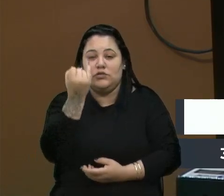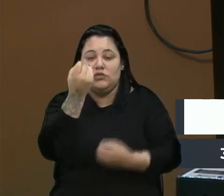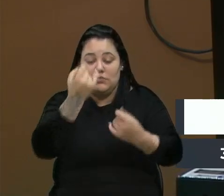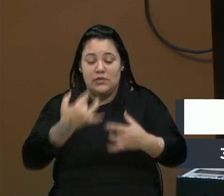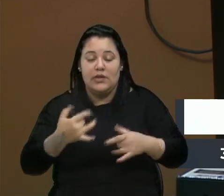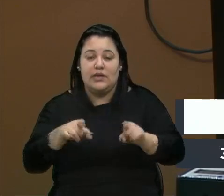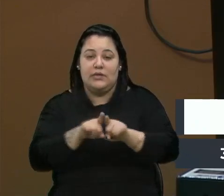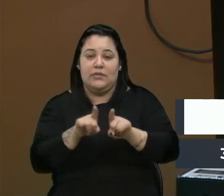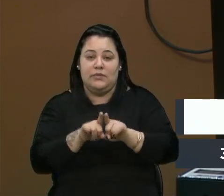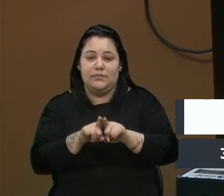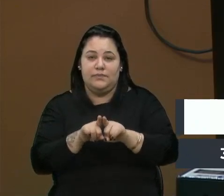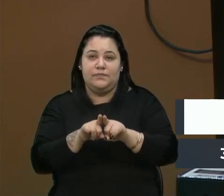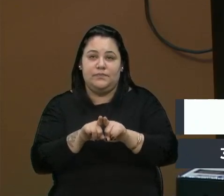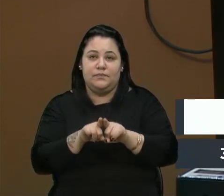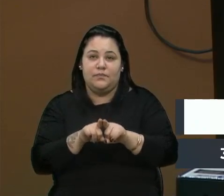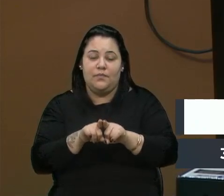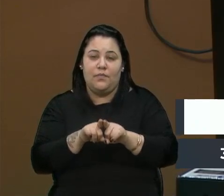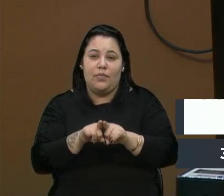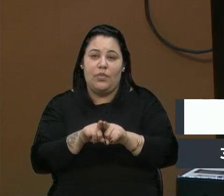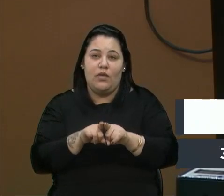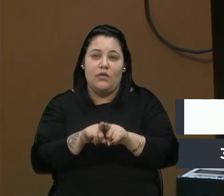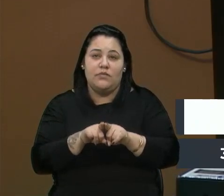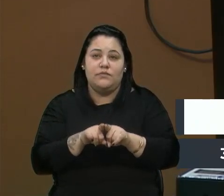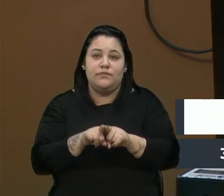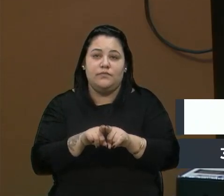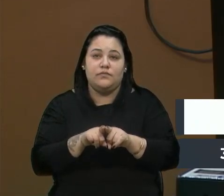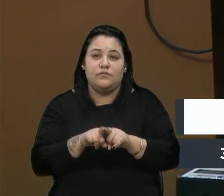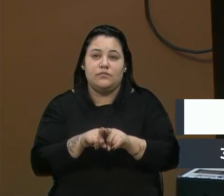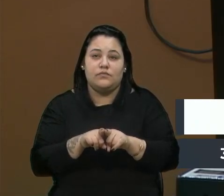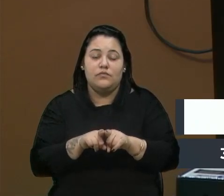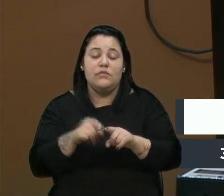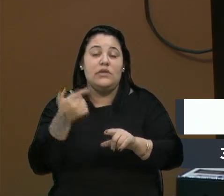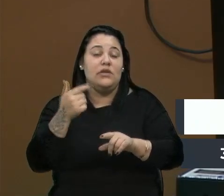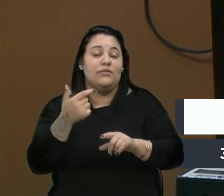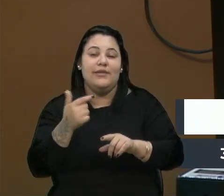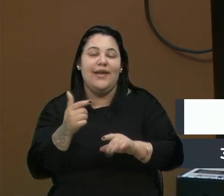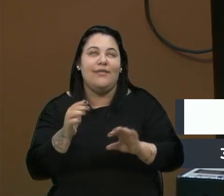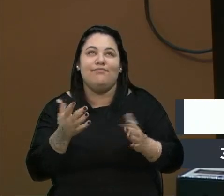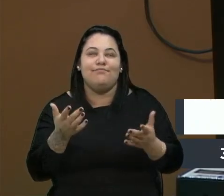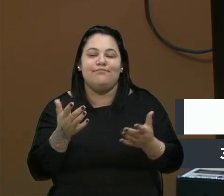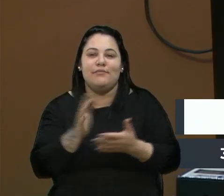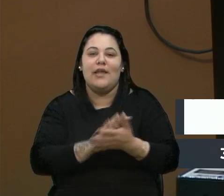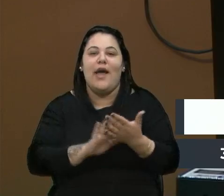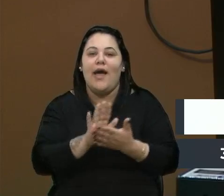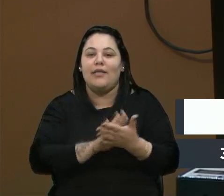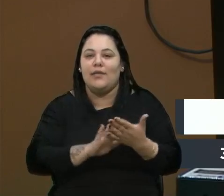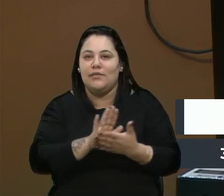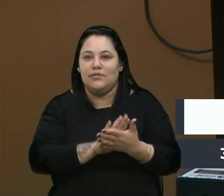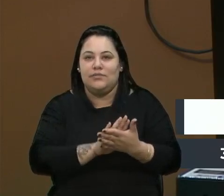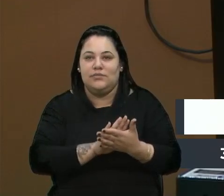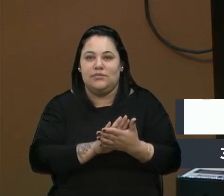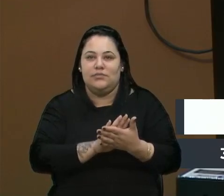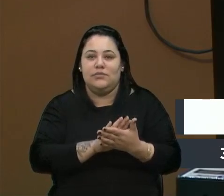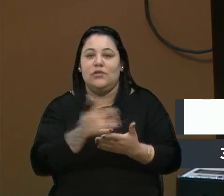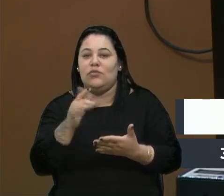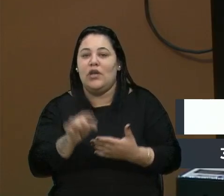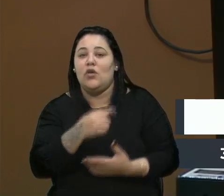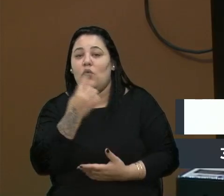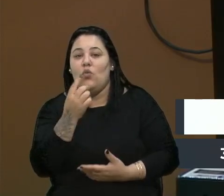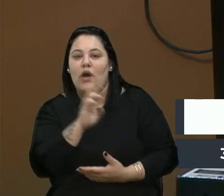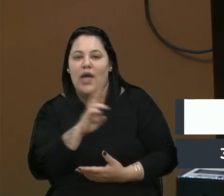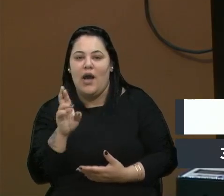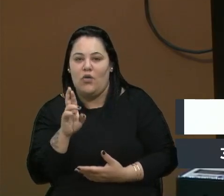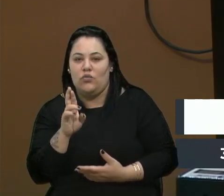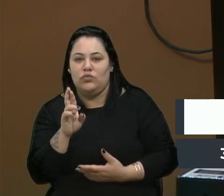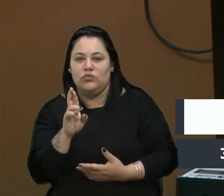de contrapartida não existe nada, nem um centavo por parte do